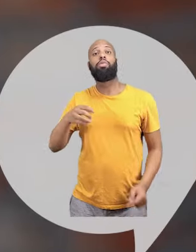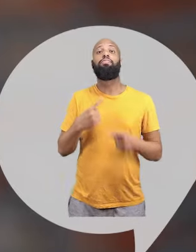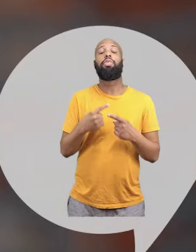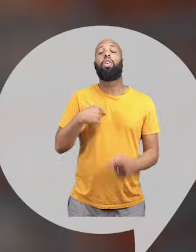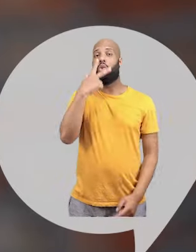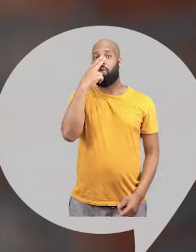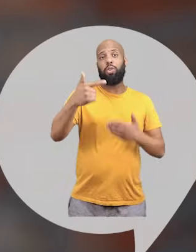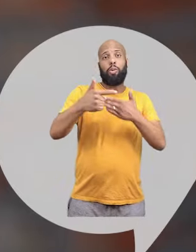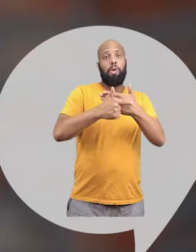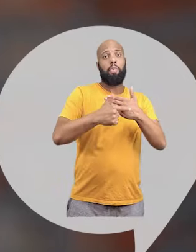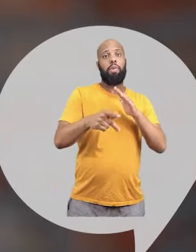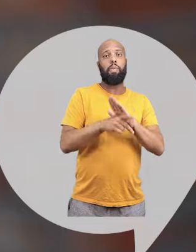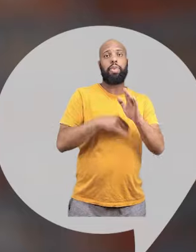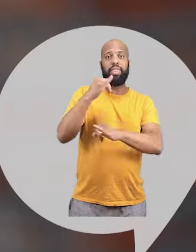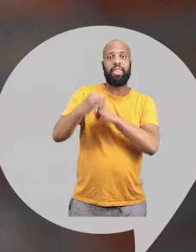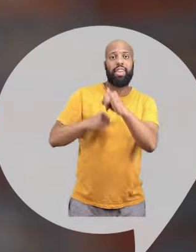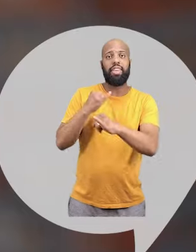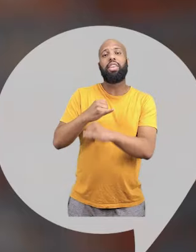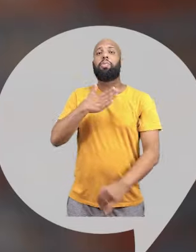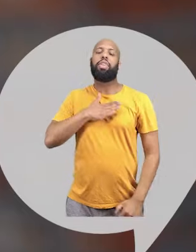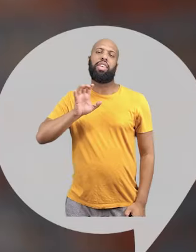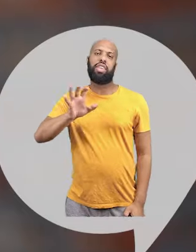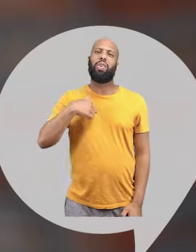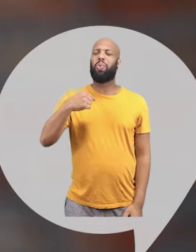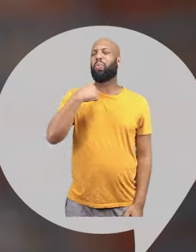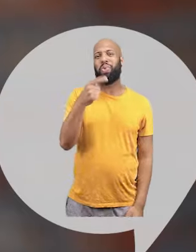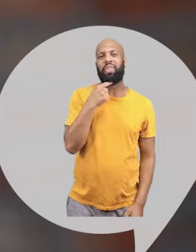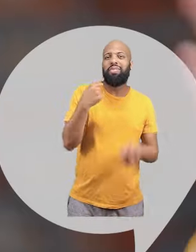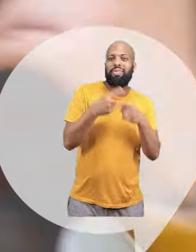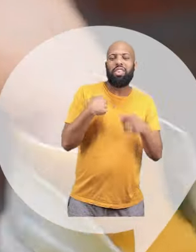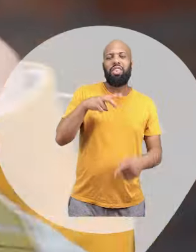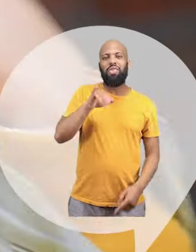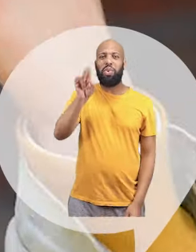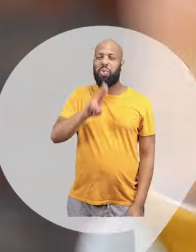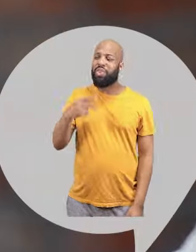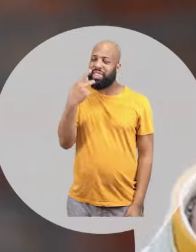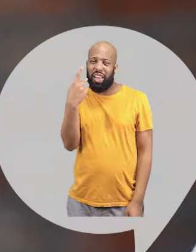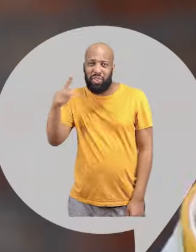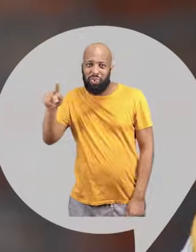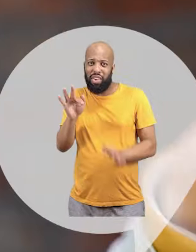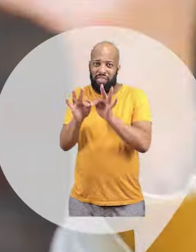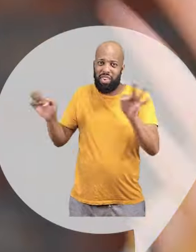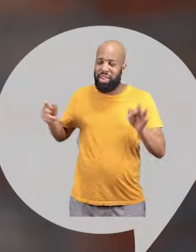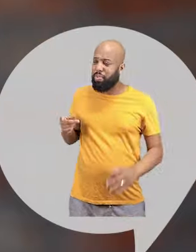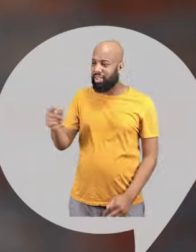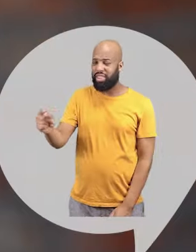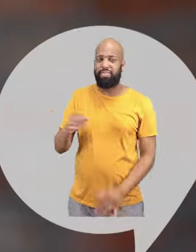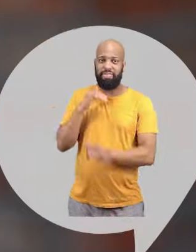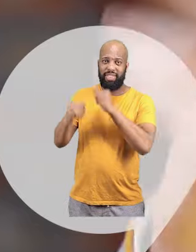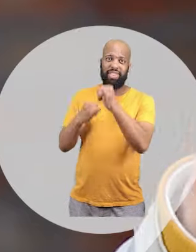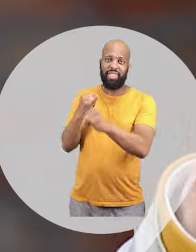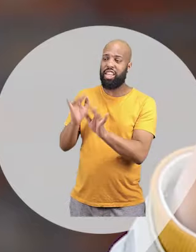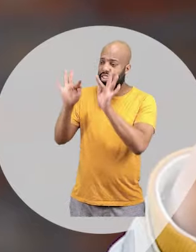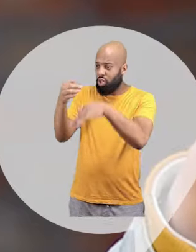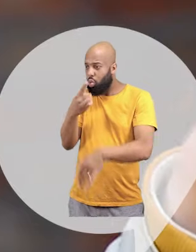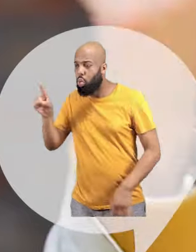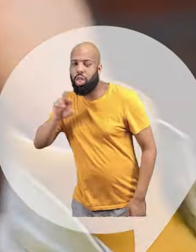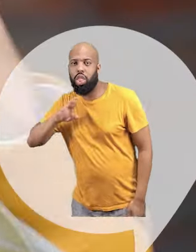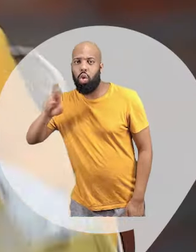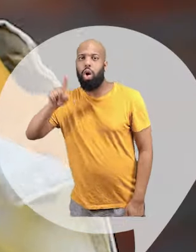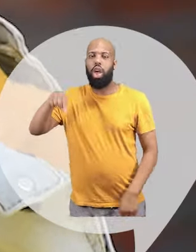é isso assim eu acho que o papel da internet para mim é eu não consigo eu tô vou usar essa frase para sempre é um fim não é um fim